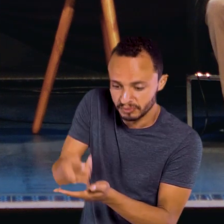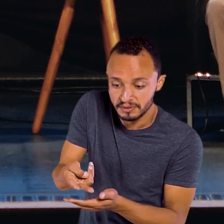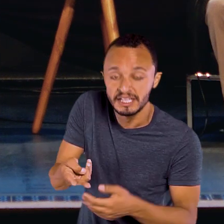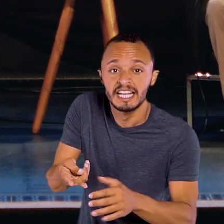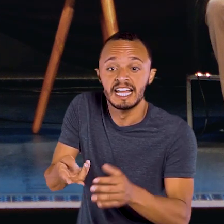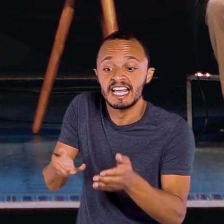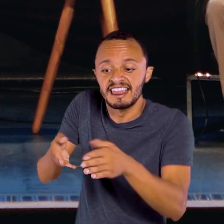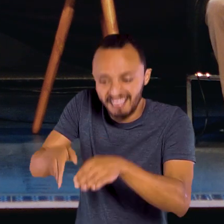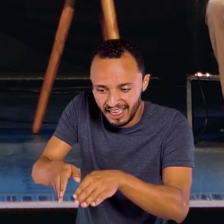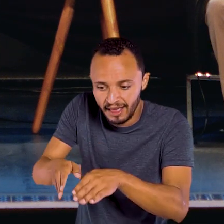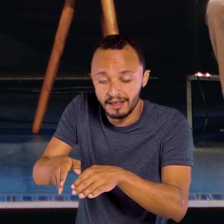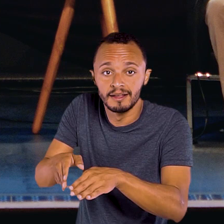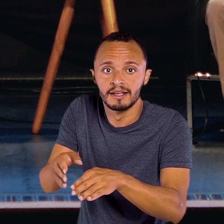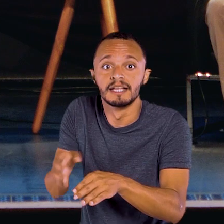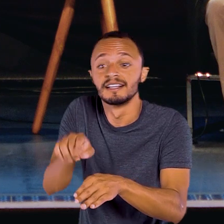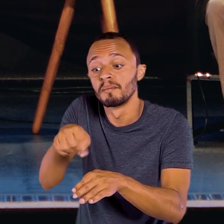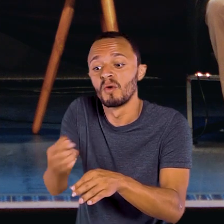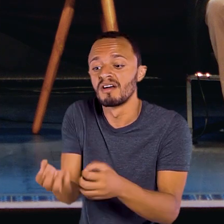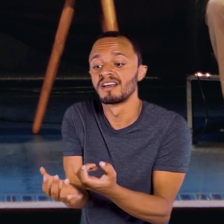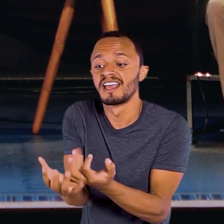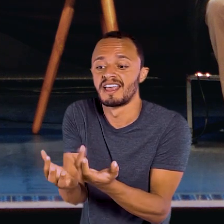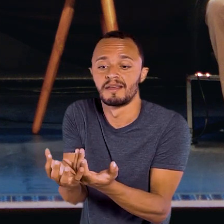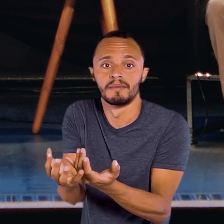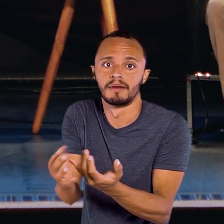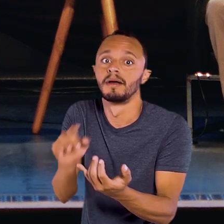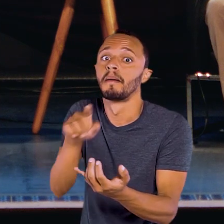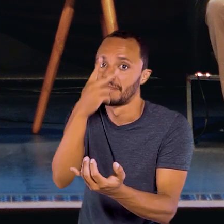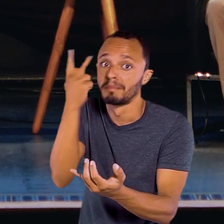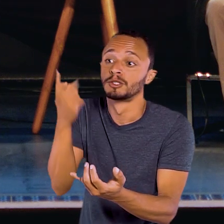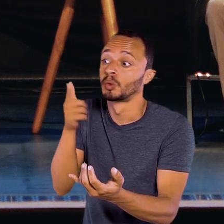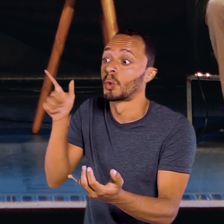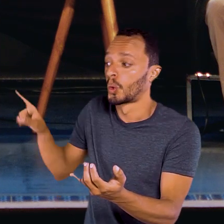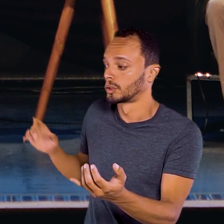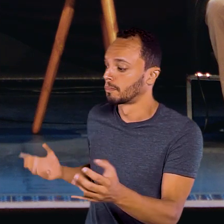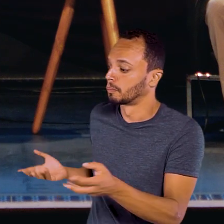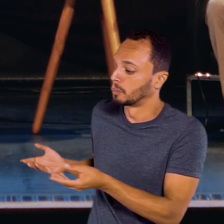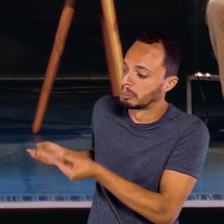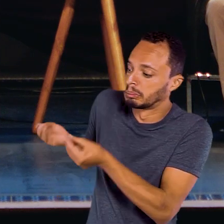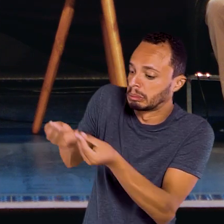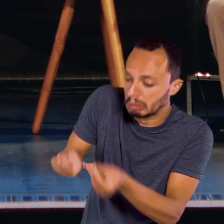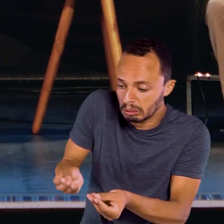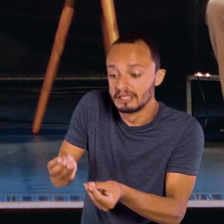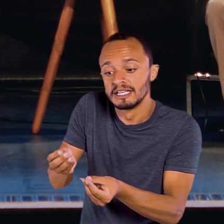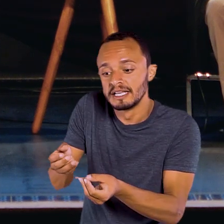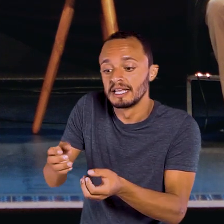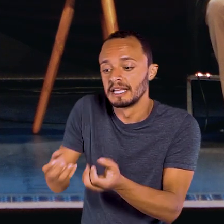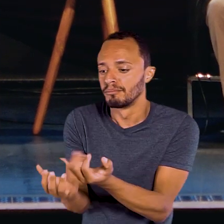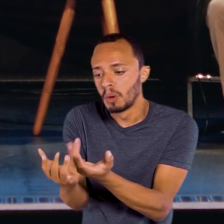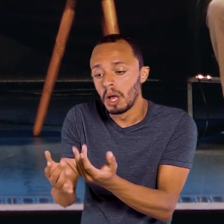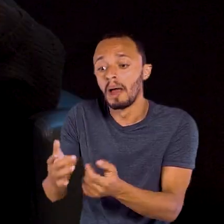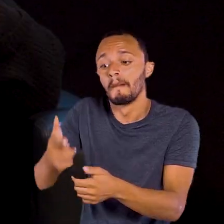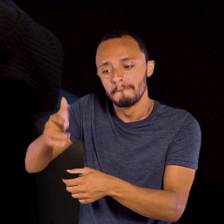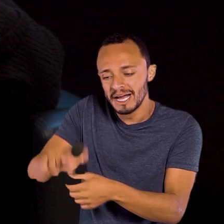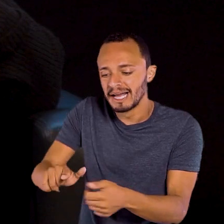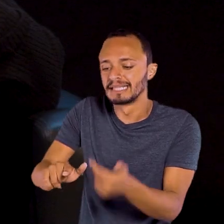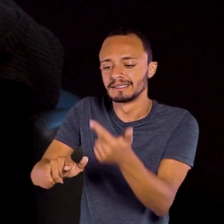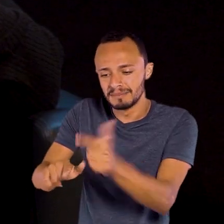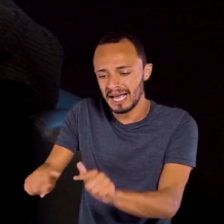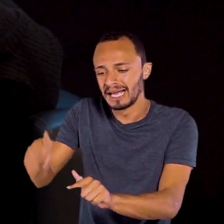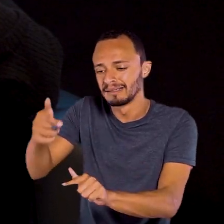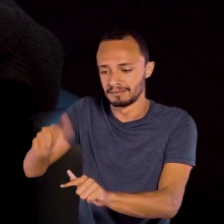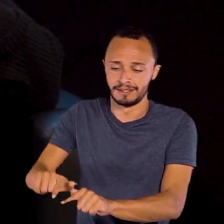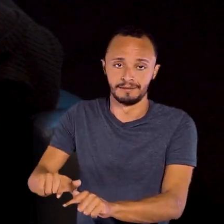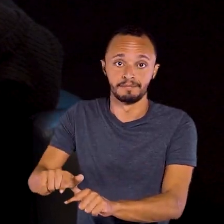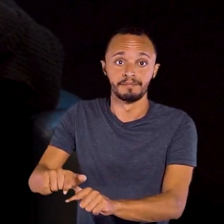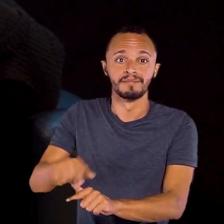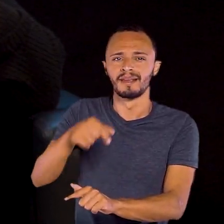Brasil, no mundo, é uma história de polícia, uma história de terror e uma história de polícia mesmo. É um crime,